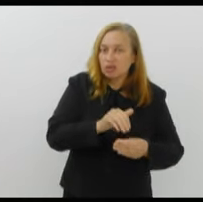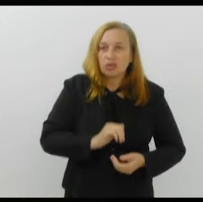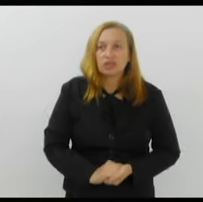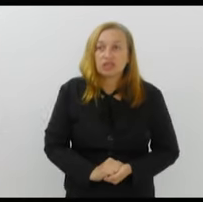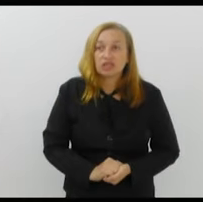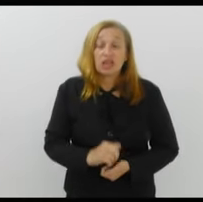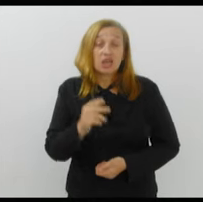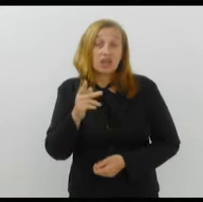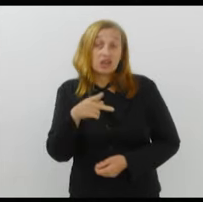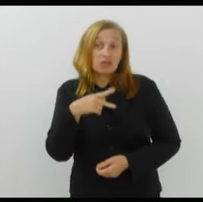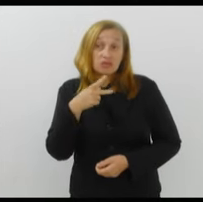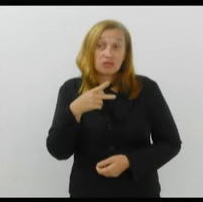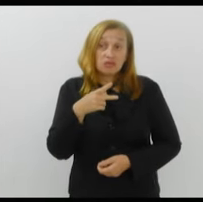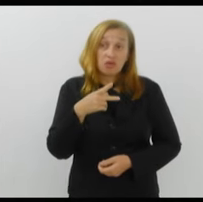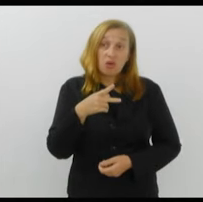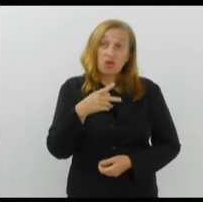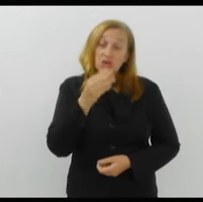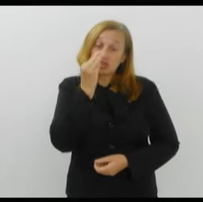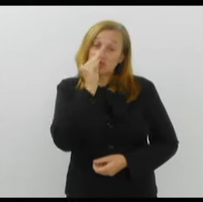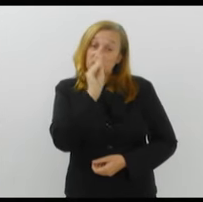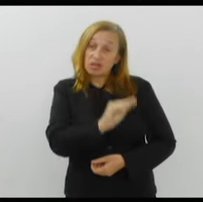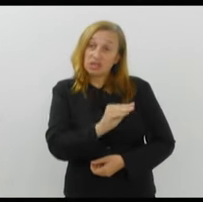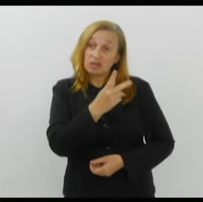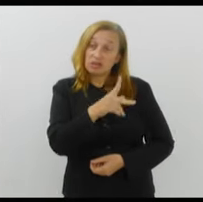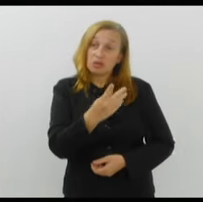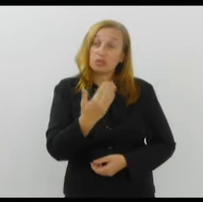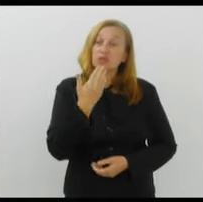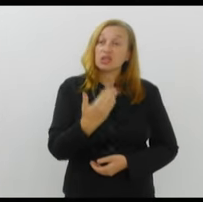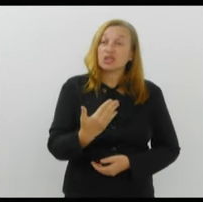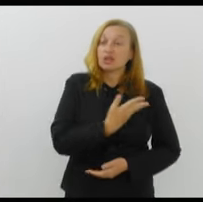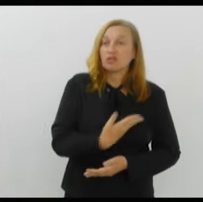E vou dispensar o pedido dele ao governador do estado,